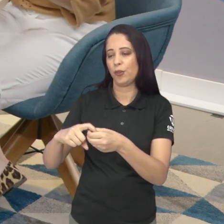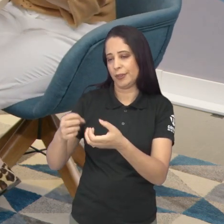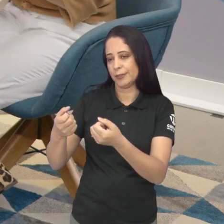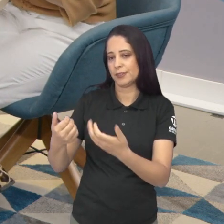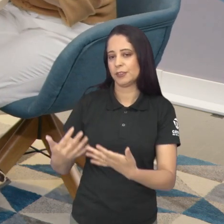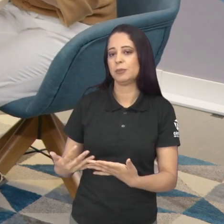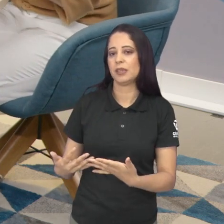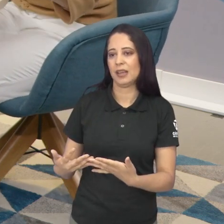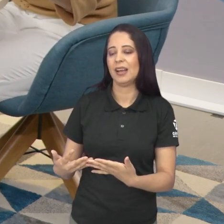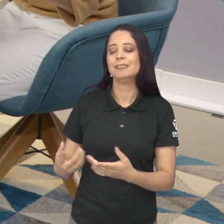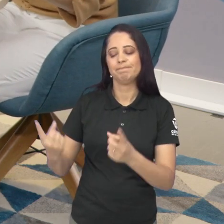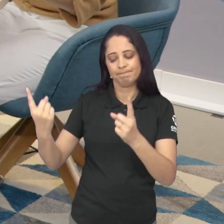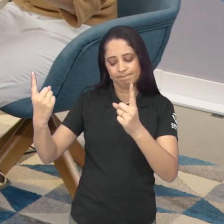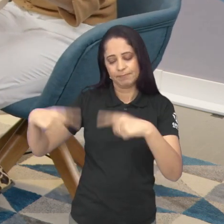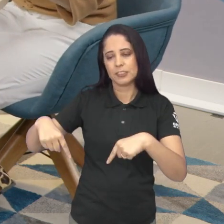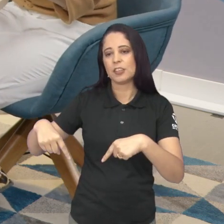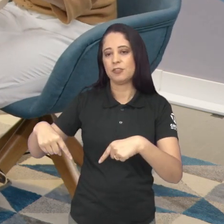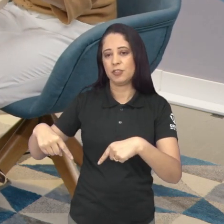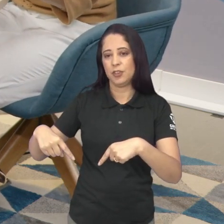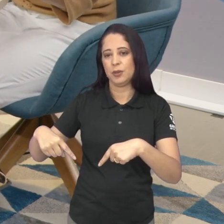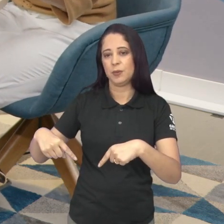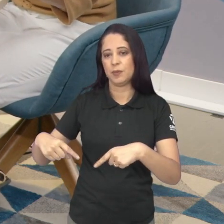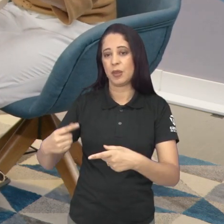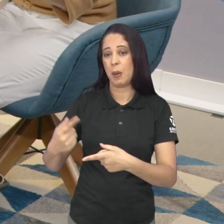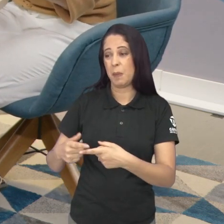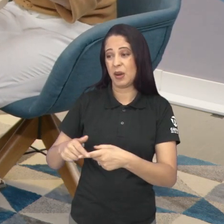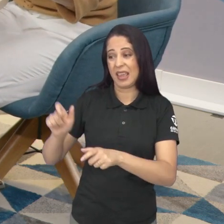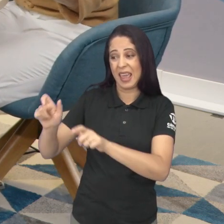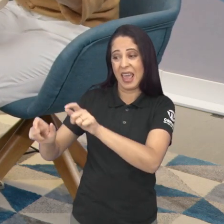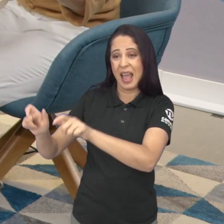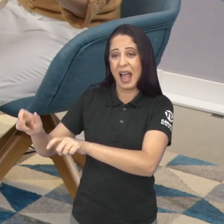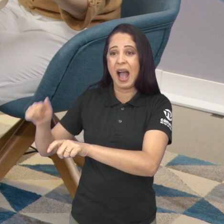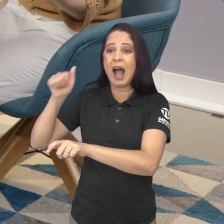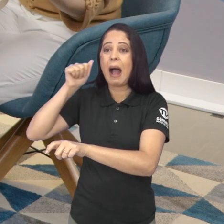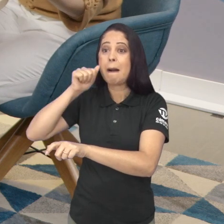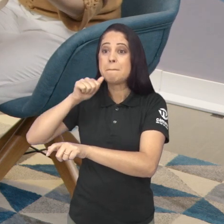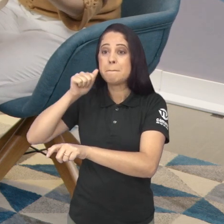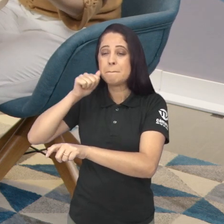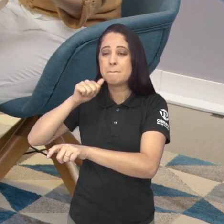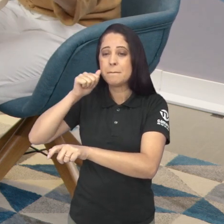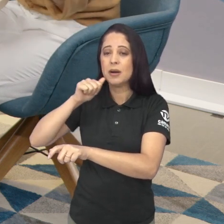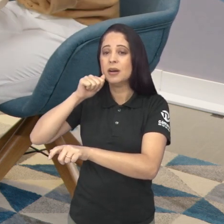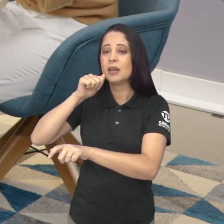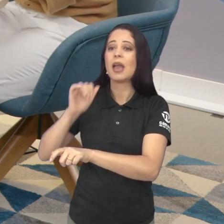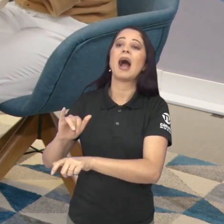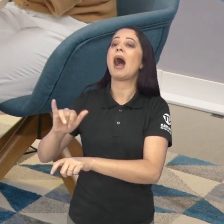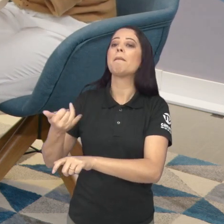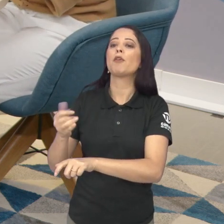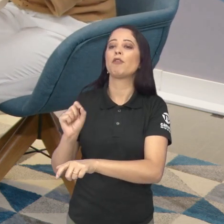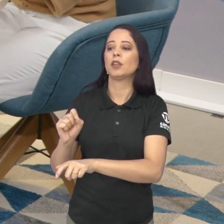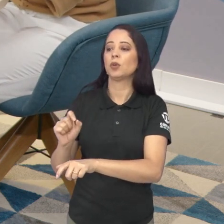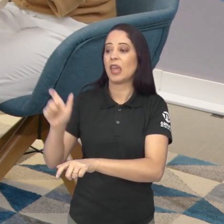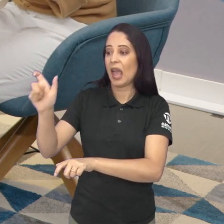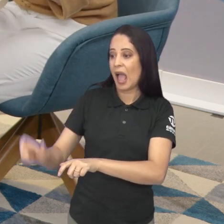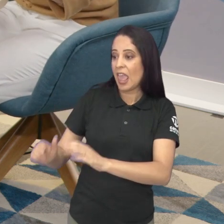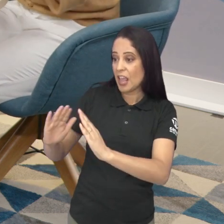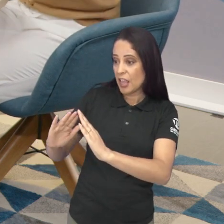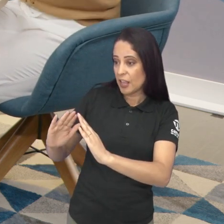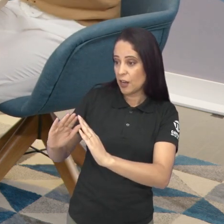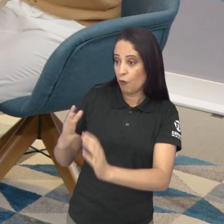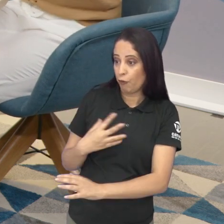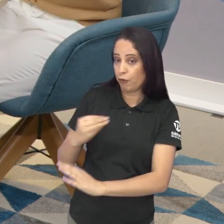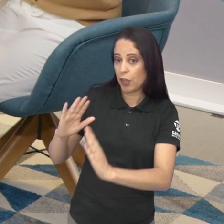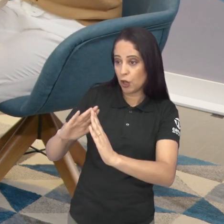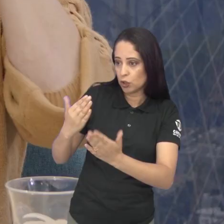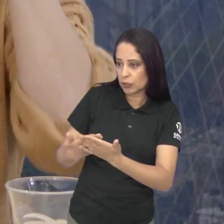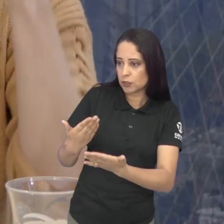né, é mais um desafio. E aí muita mãe acaba o quê? Dependendo daquele momento que a criança está na escola, para poder fazer alguma coisa. Às vezes vira